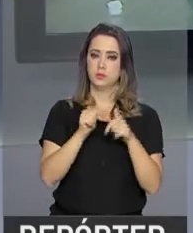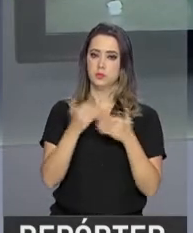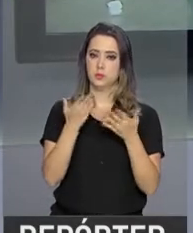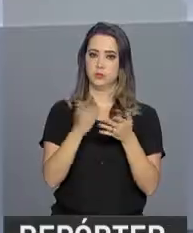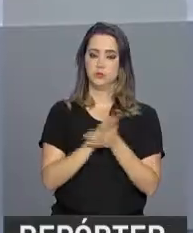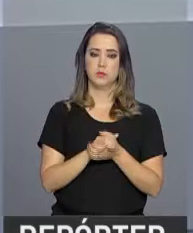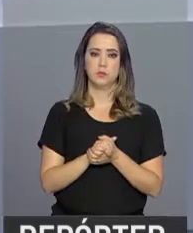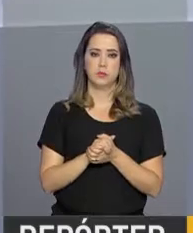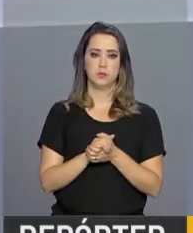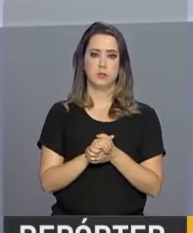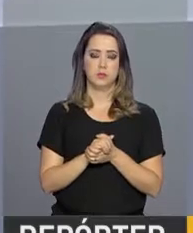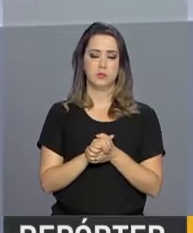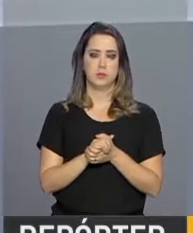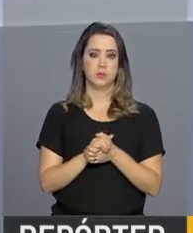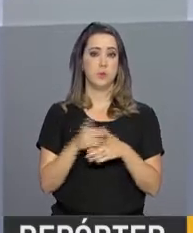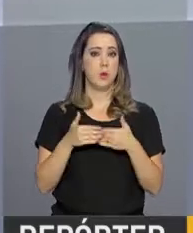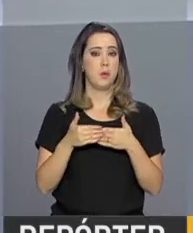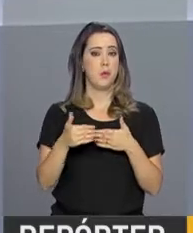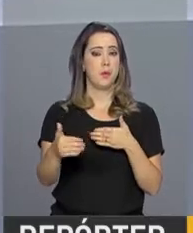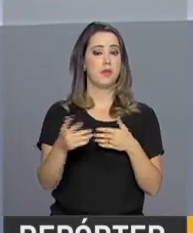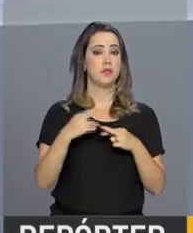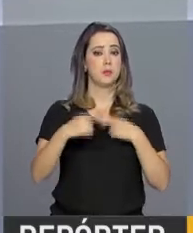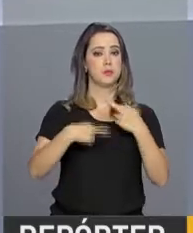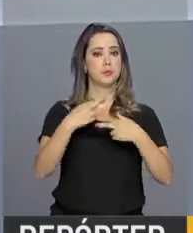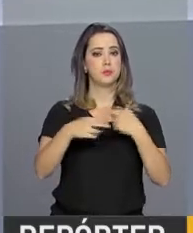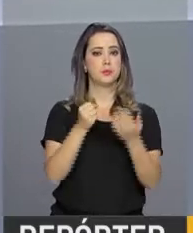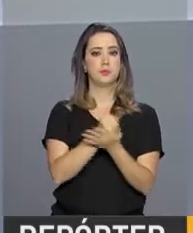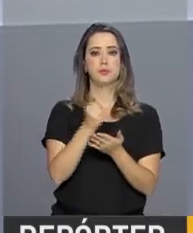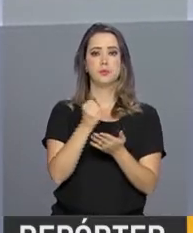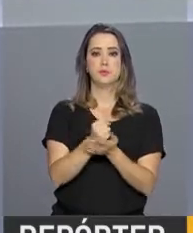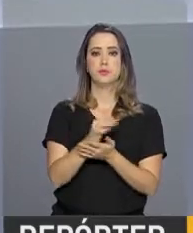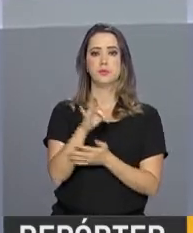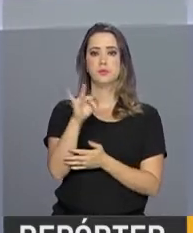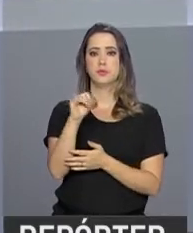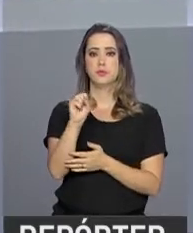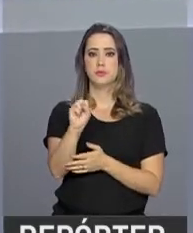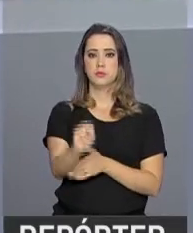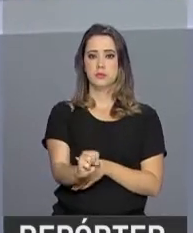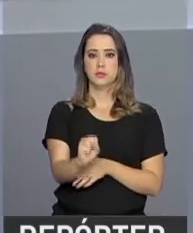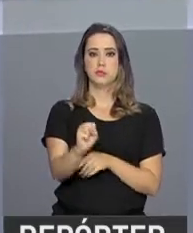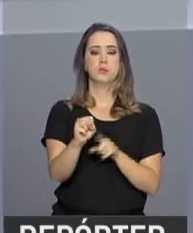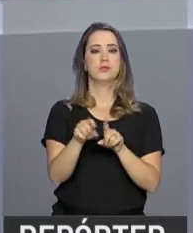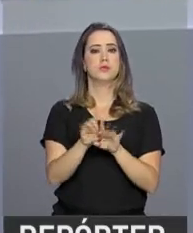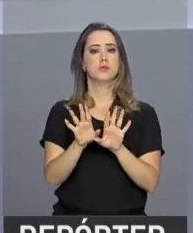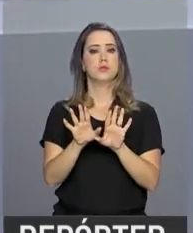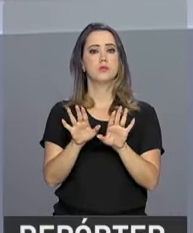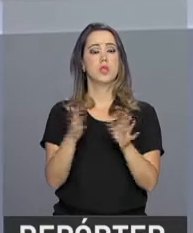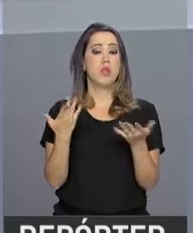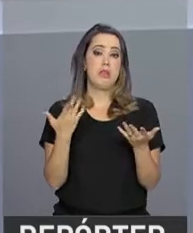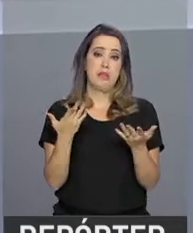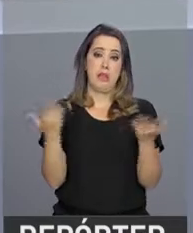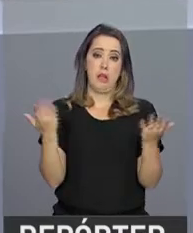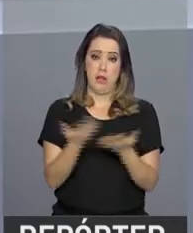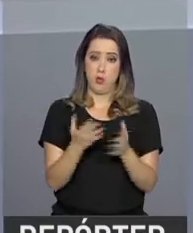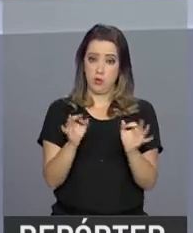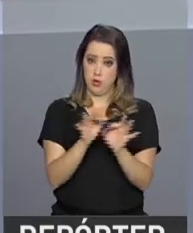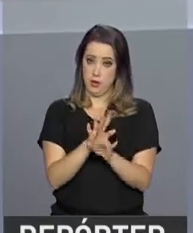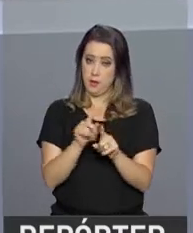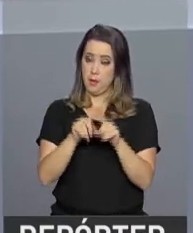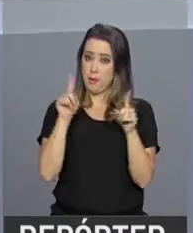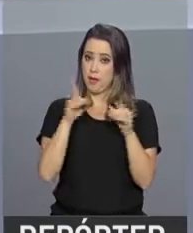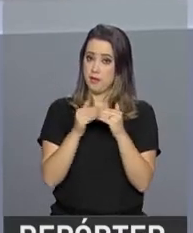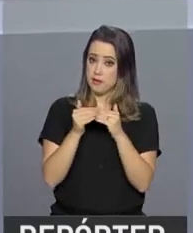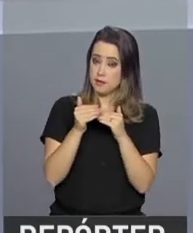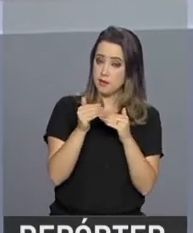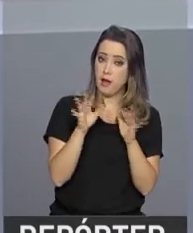você o prazo para renovação dos contratos do fundo de financiamento estudantil fies que terminaria hoje foi